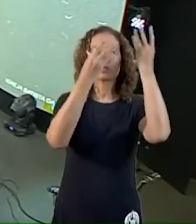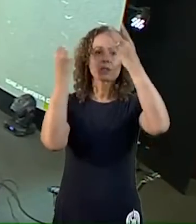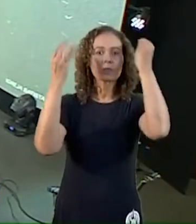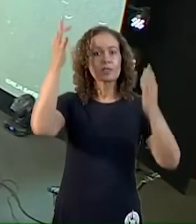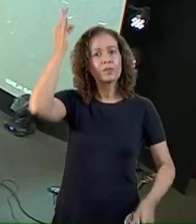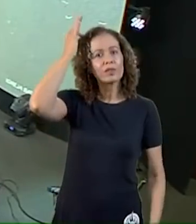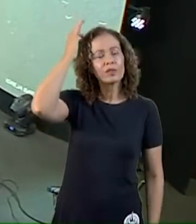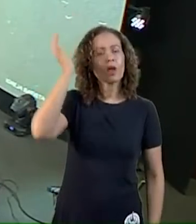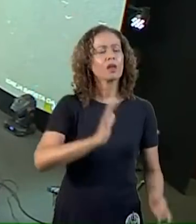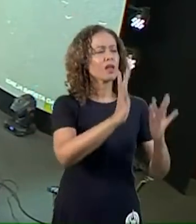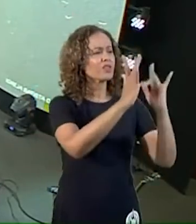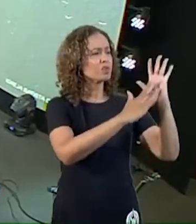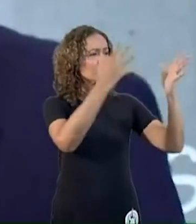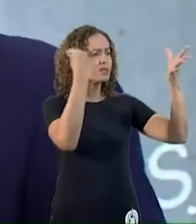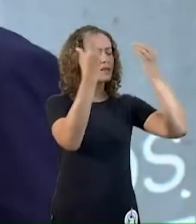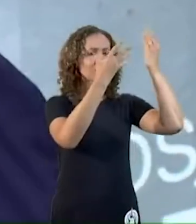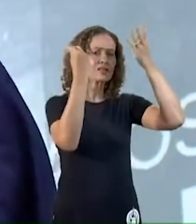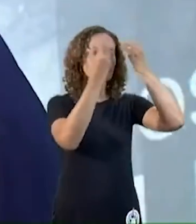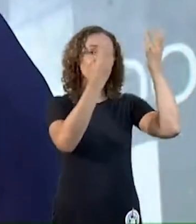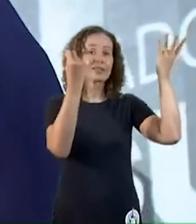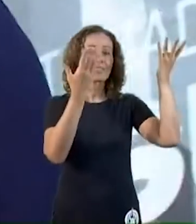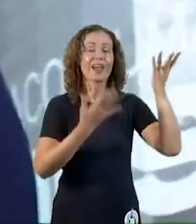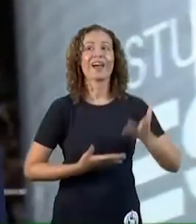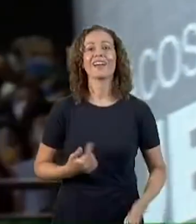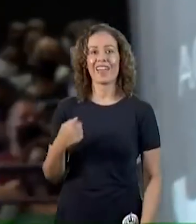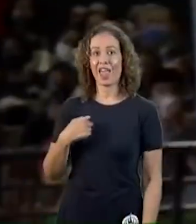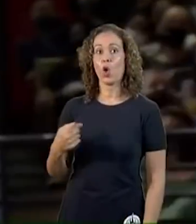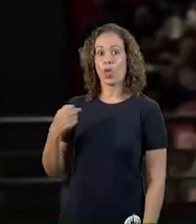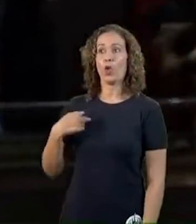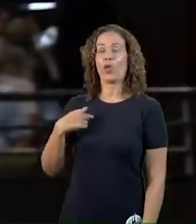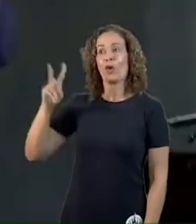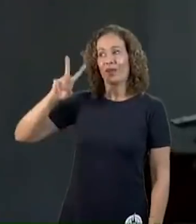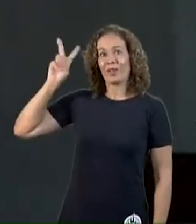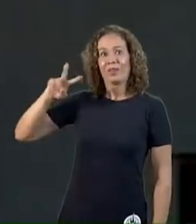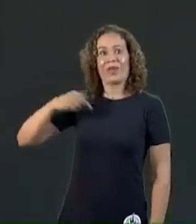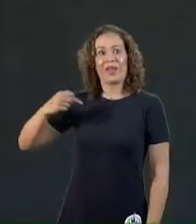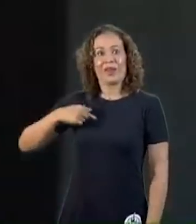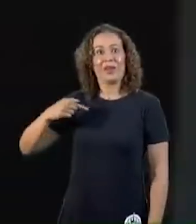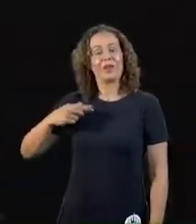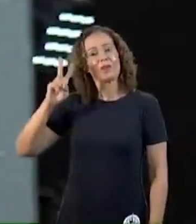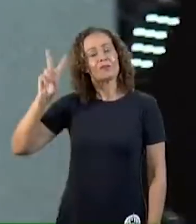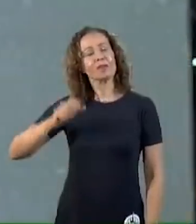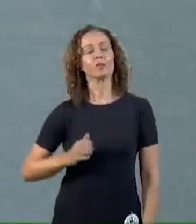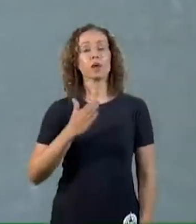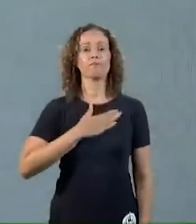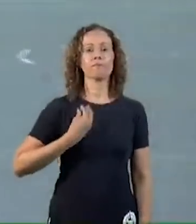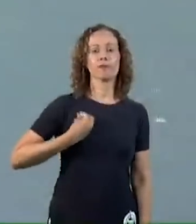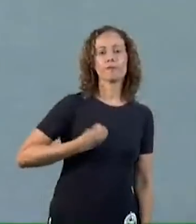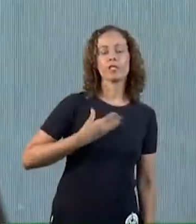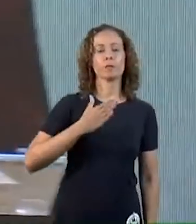sabe quando a gente esquece dele, de que a gente lembra? Só de nós. Nós somos em si mesmados. A minha vida, o